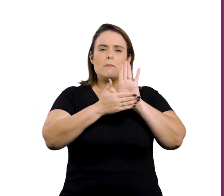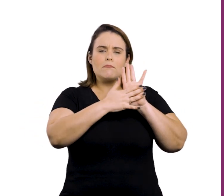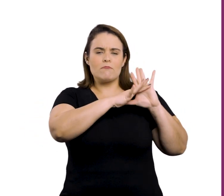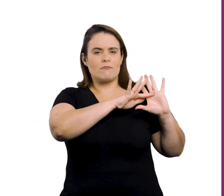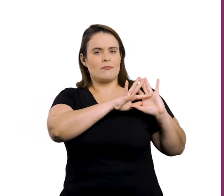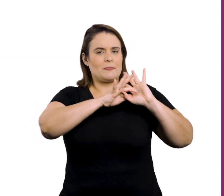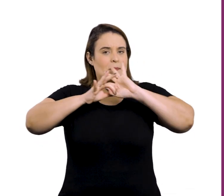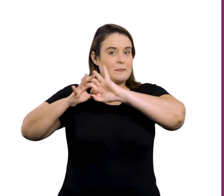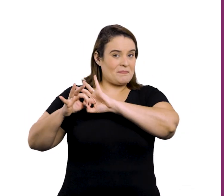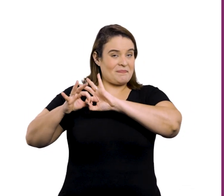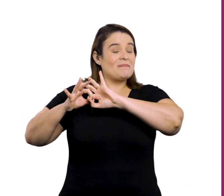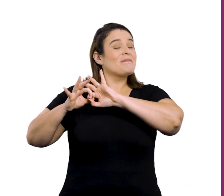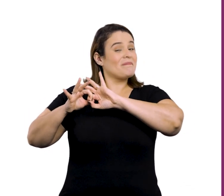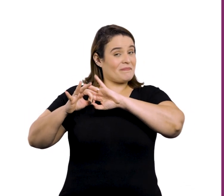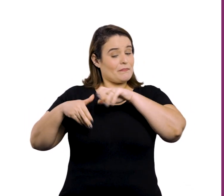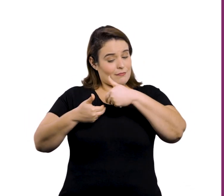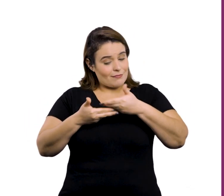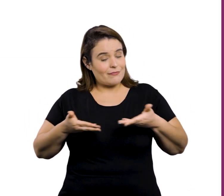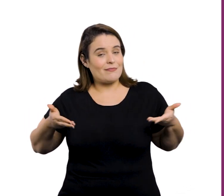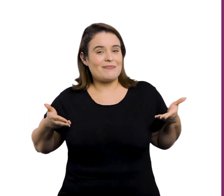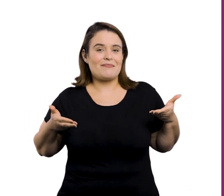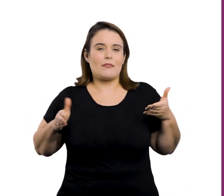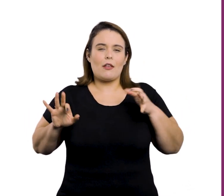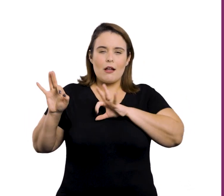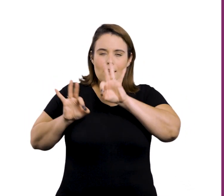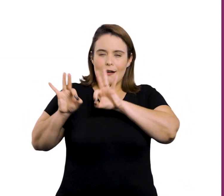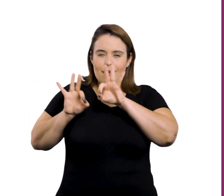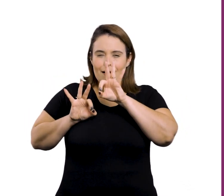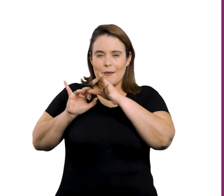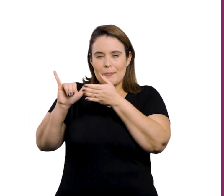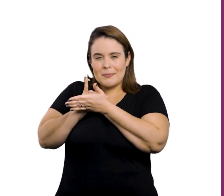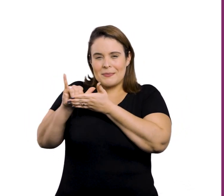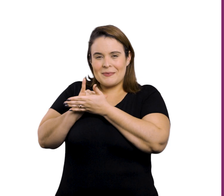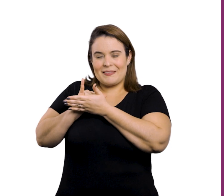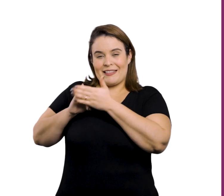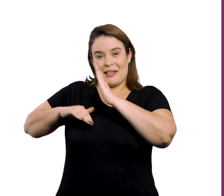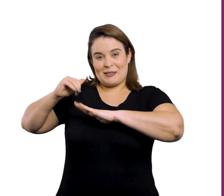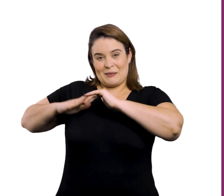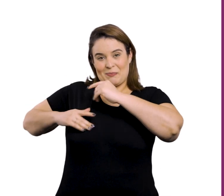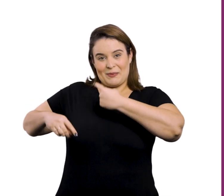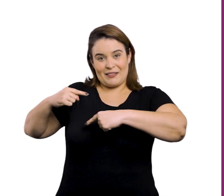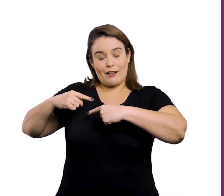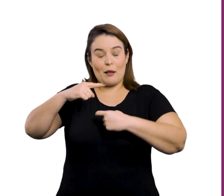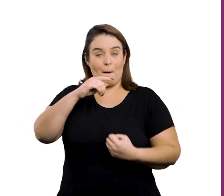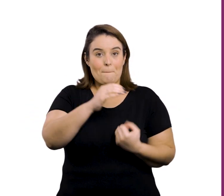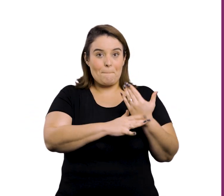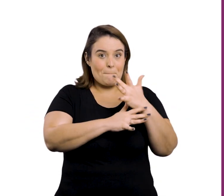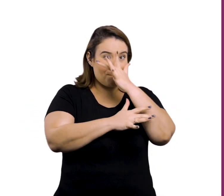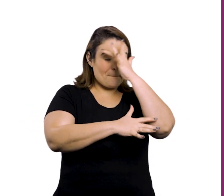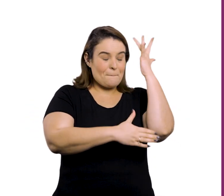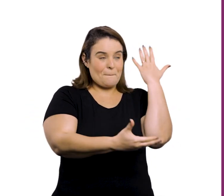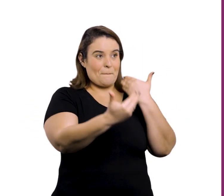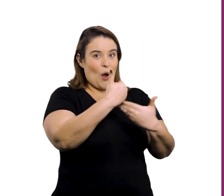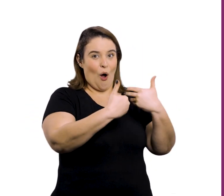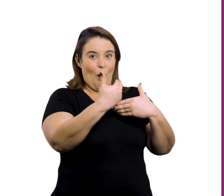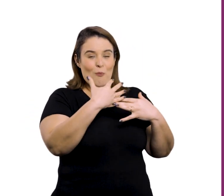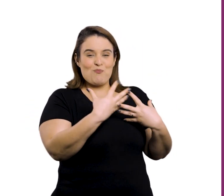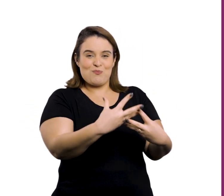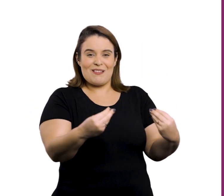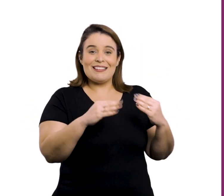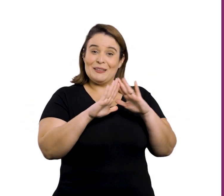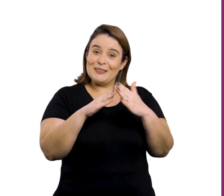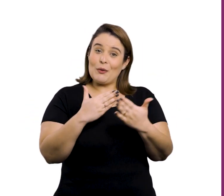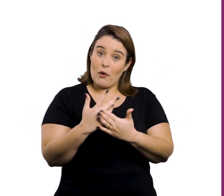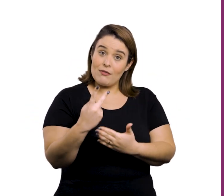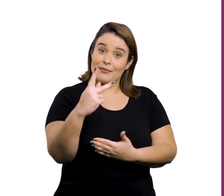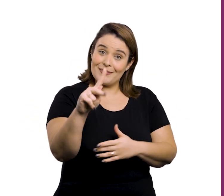propostas sistematizadas, que, por sua vez, vão articular ações políticas, que nascem da participação de muita gente,